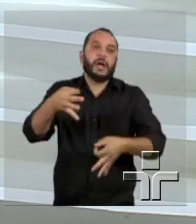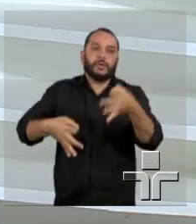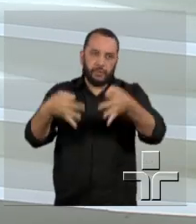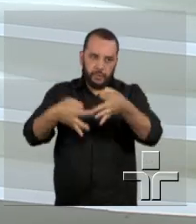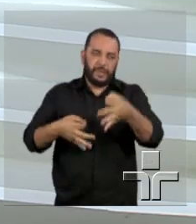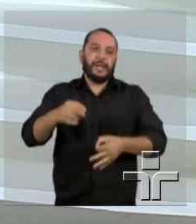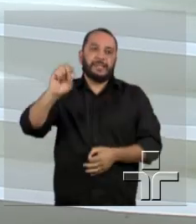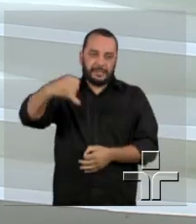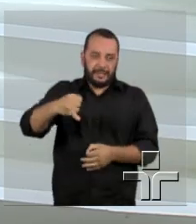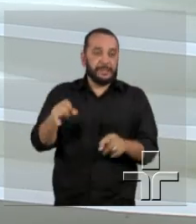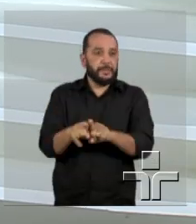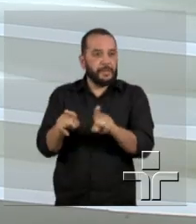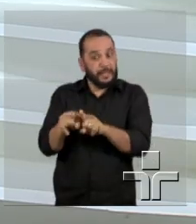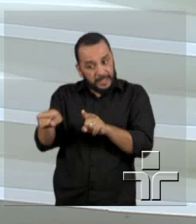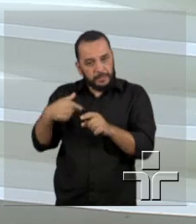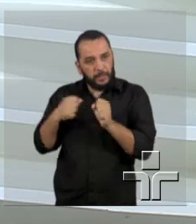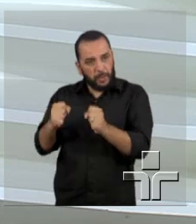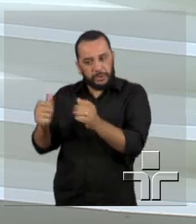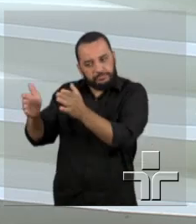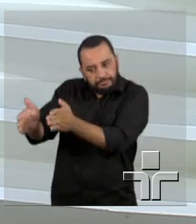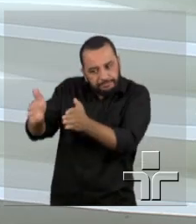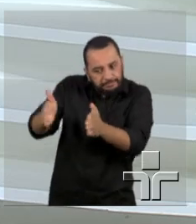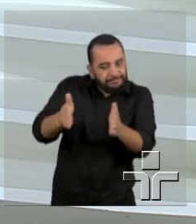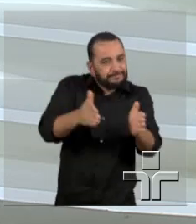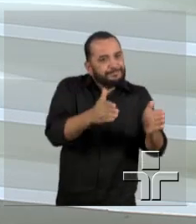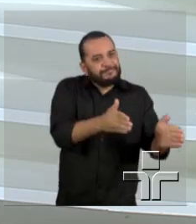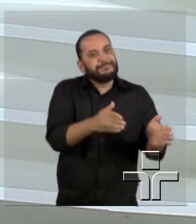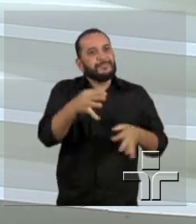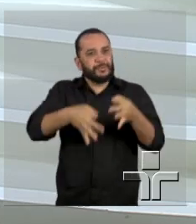Judiciário, processar e julgar.